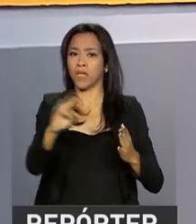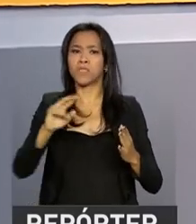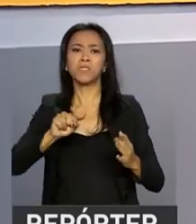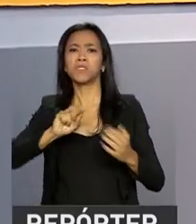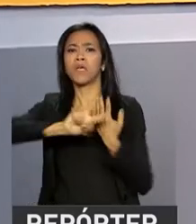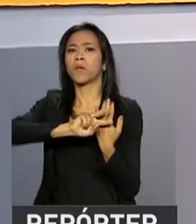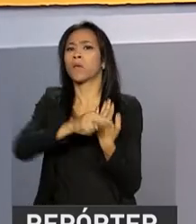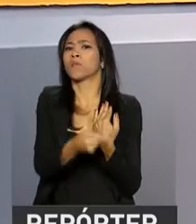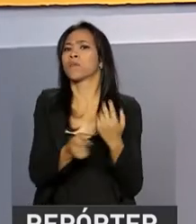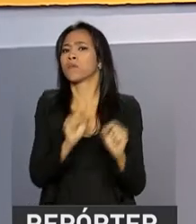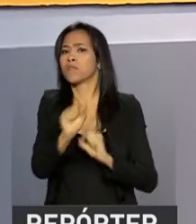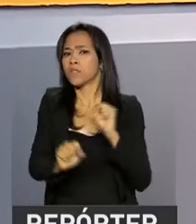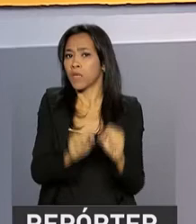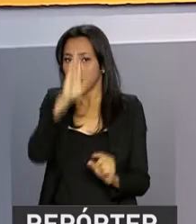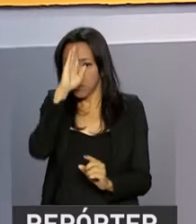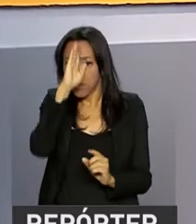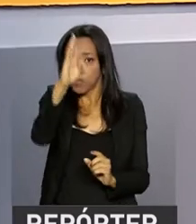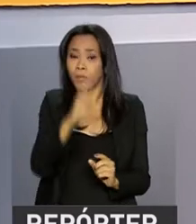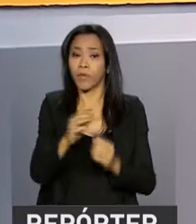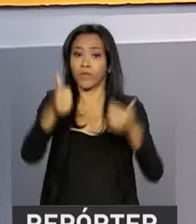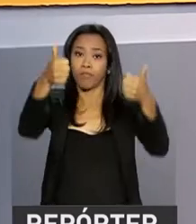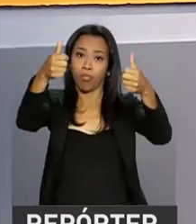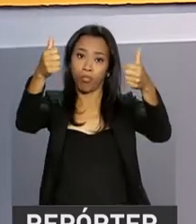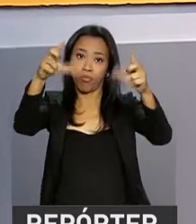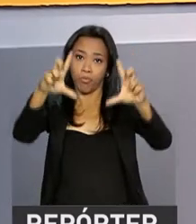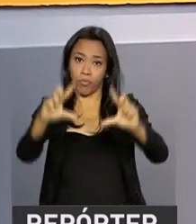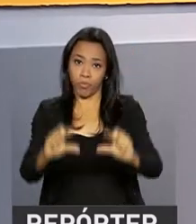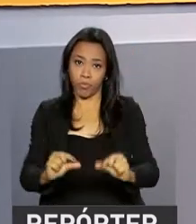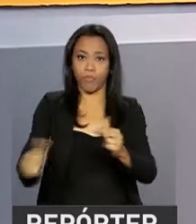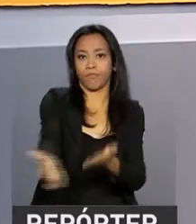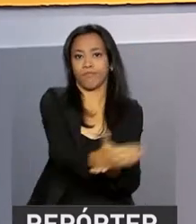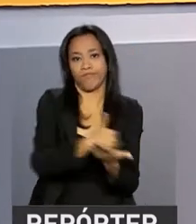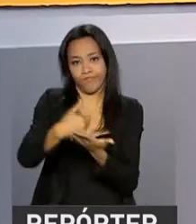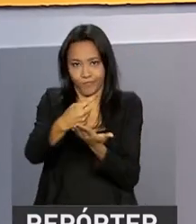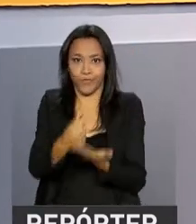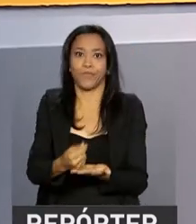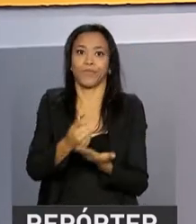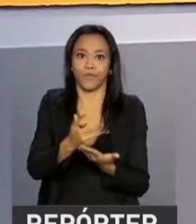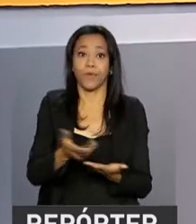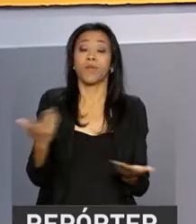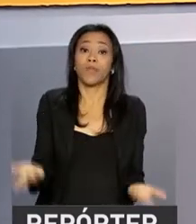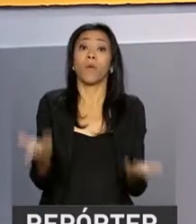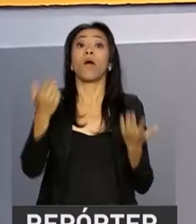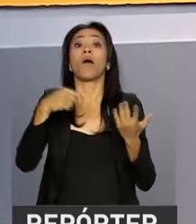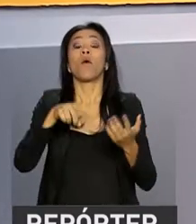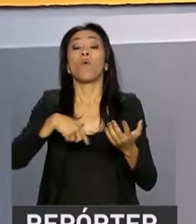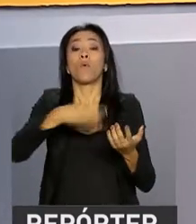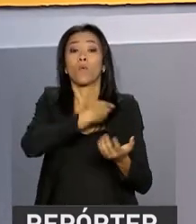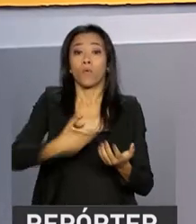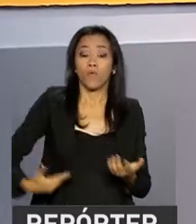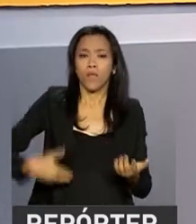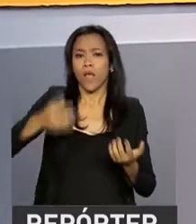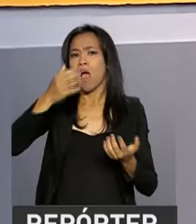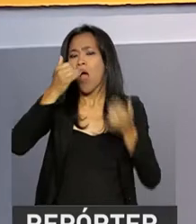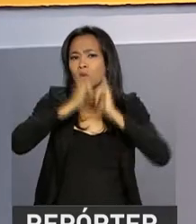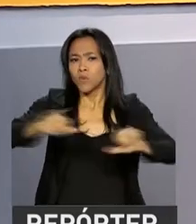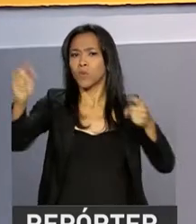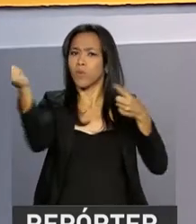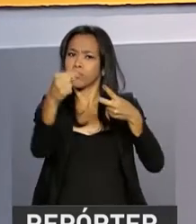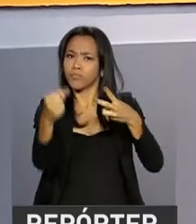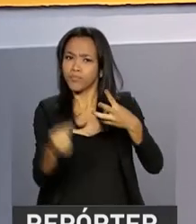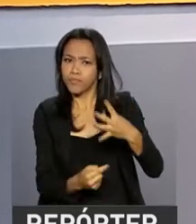principalmente da queda de arrecadação para economizar o governo anunciou uma série de medidas como o adiamento